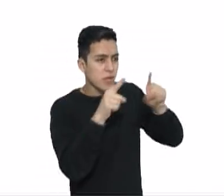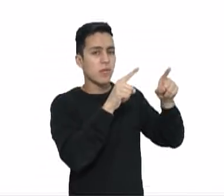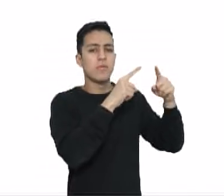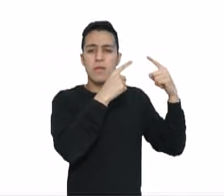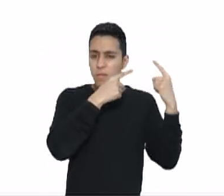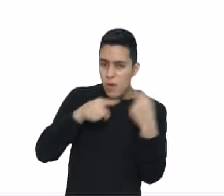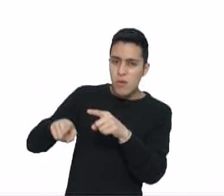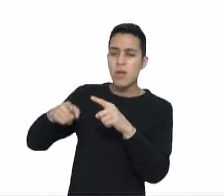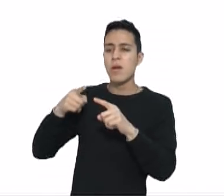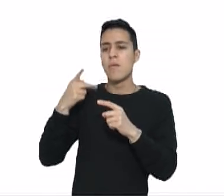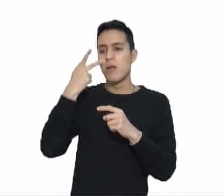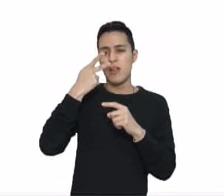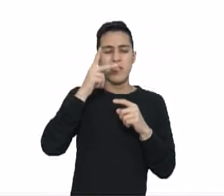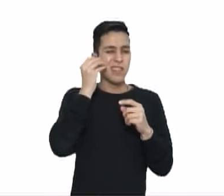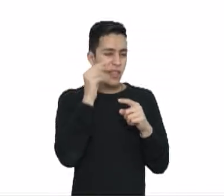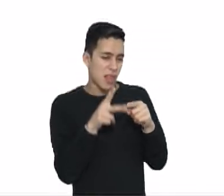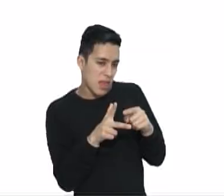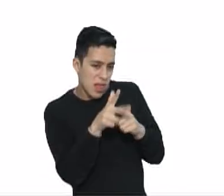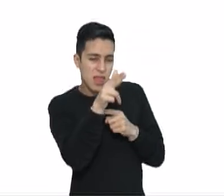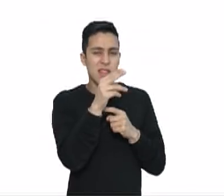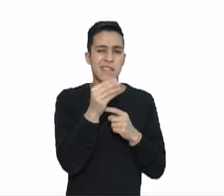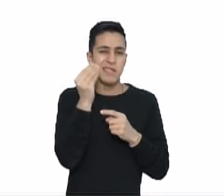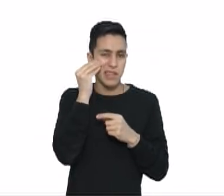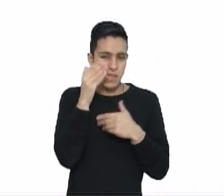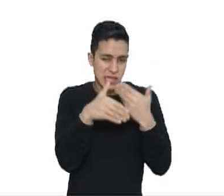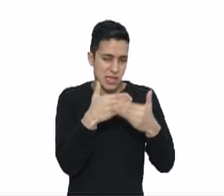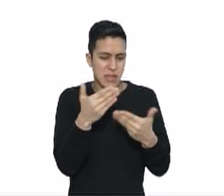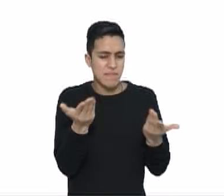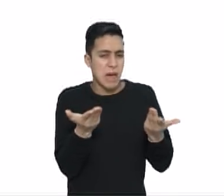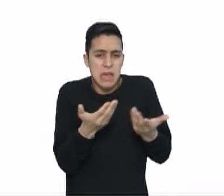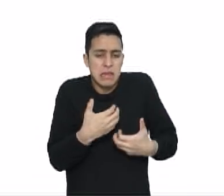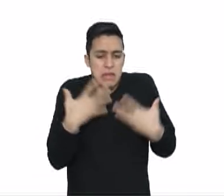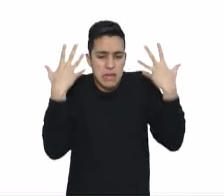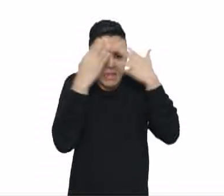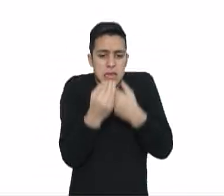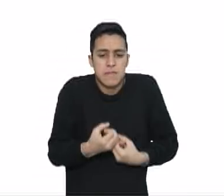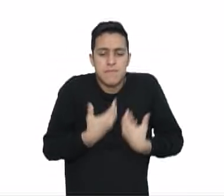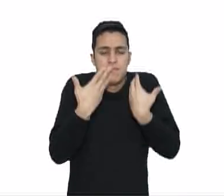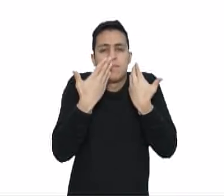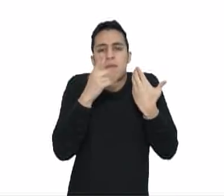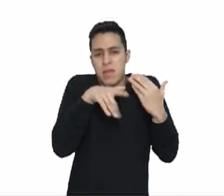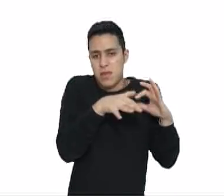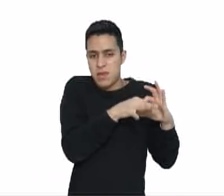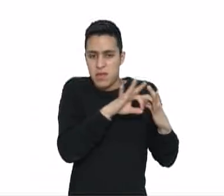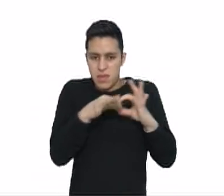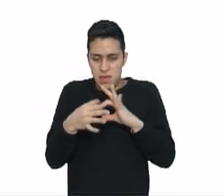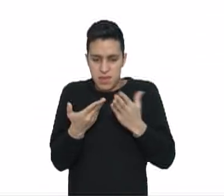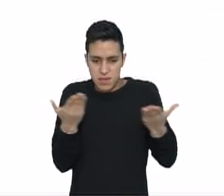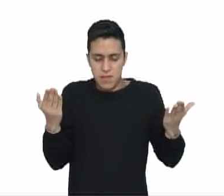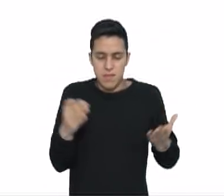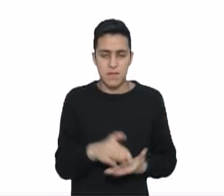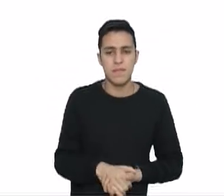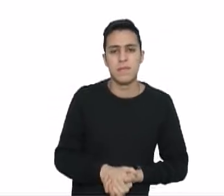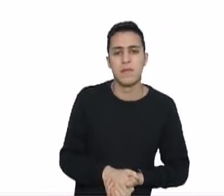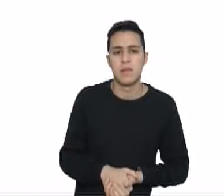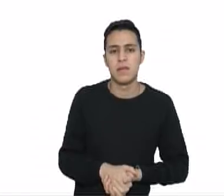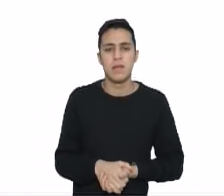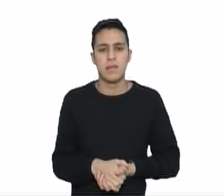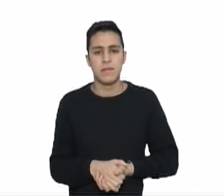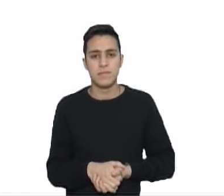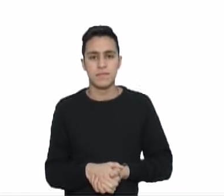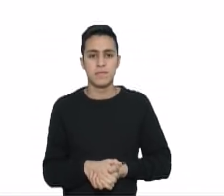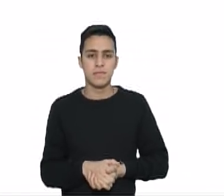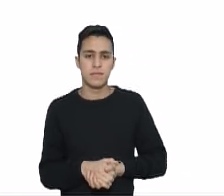o adversário através dos boicotes a uma das mais belas manifestações do espírito humano que se manifestam através dos Jogos